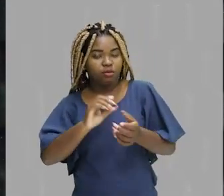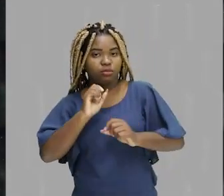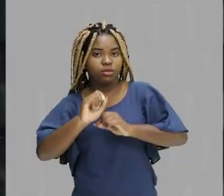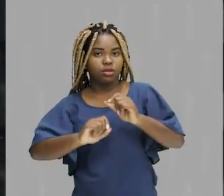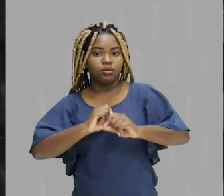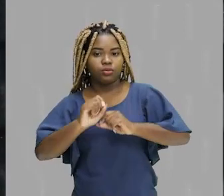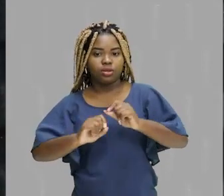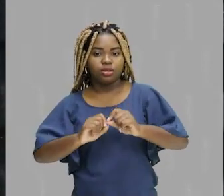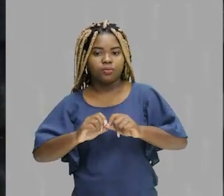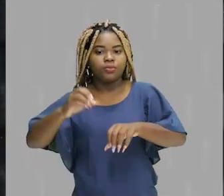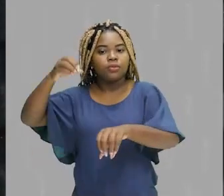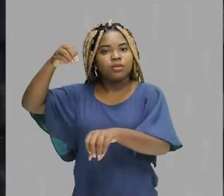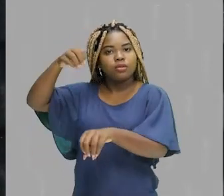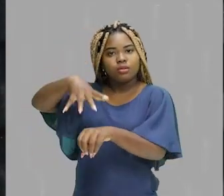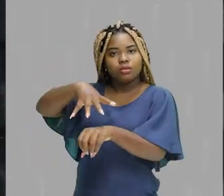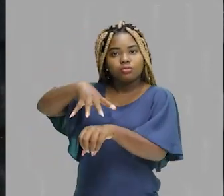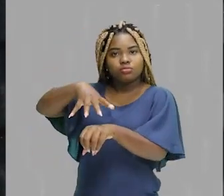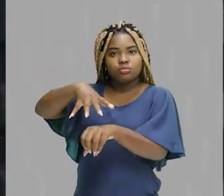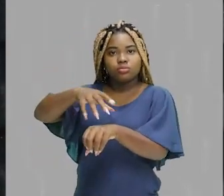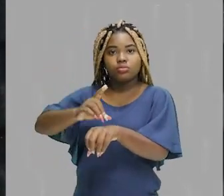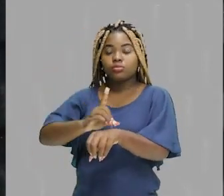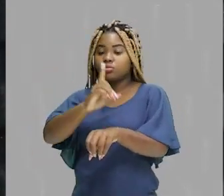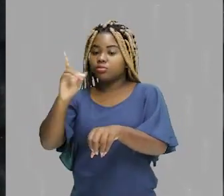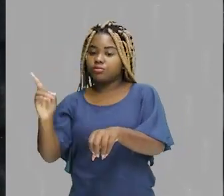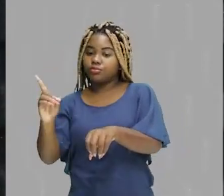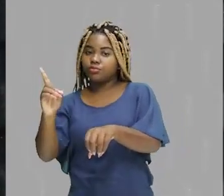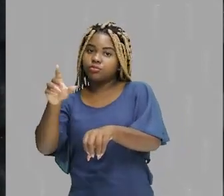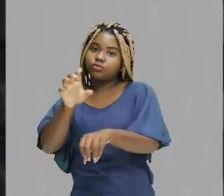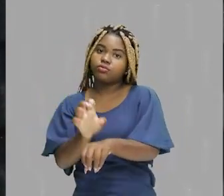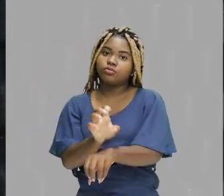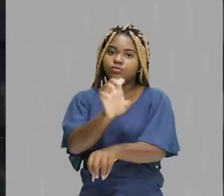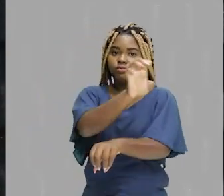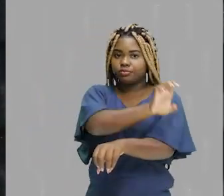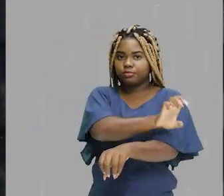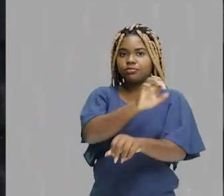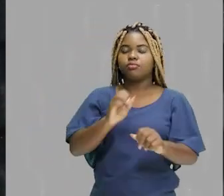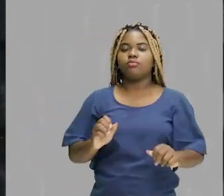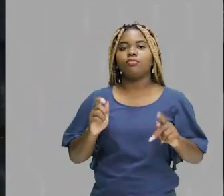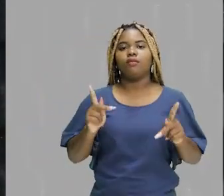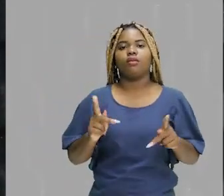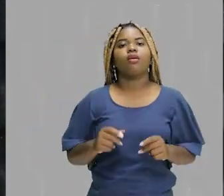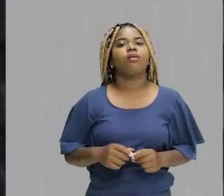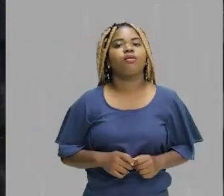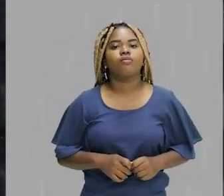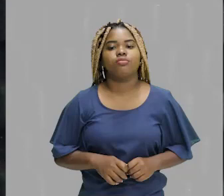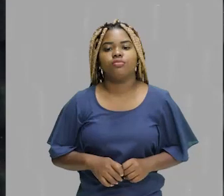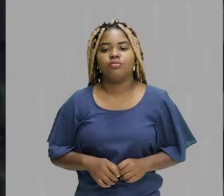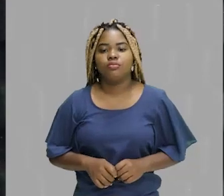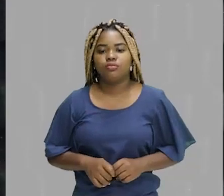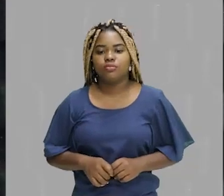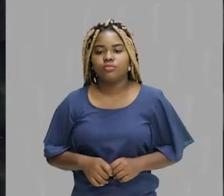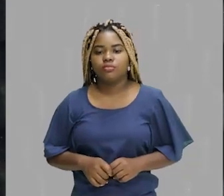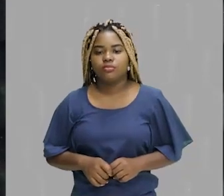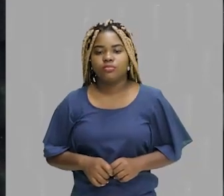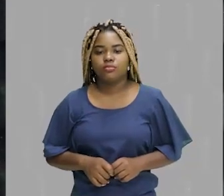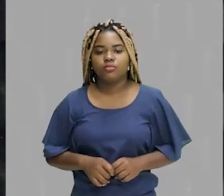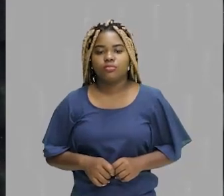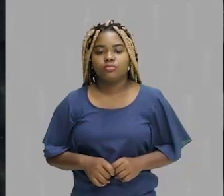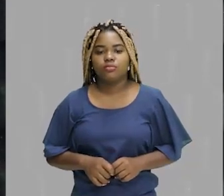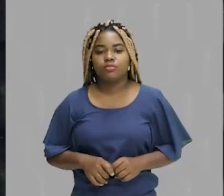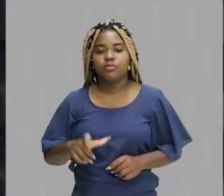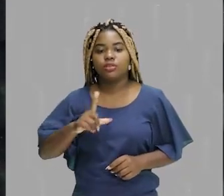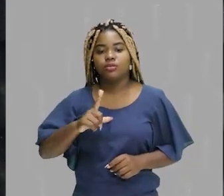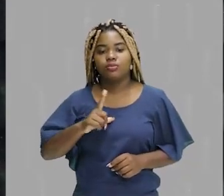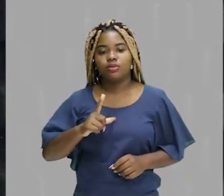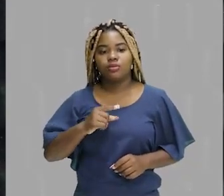capacidade de desviar a luz. Um vai desviar para a direita e outro vai desviar para a esquerda. Então, utilizando um polarímetro,